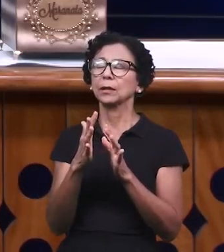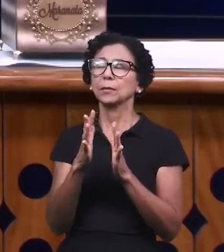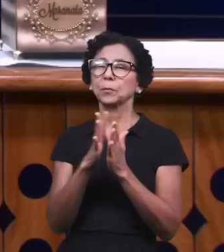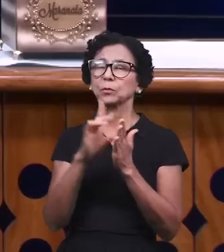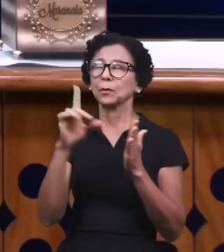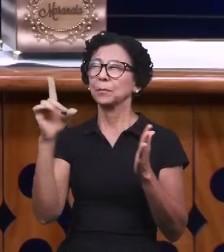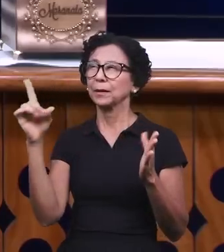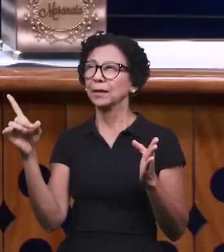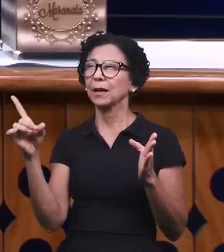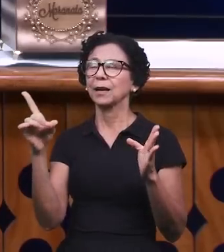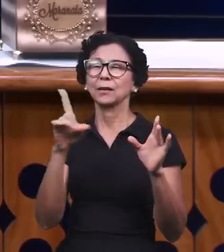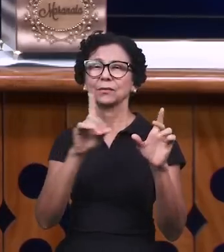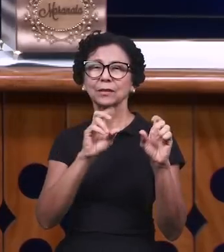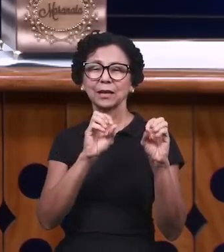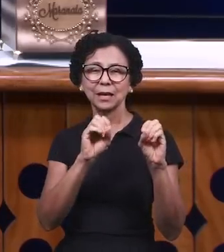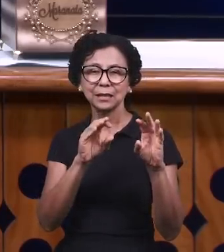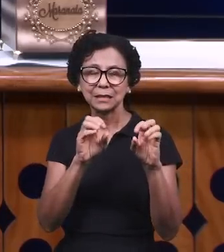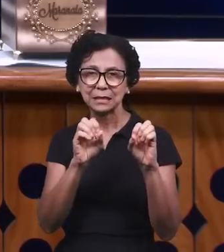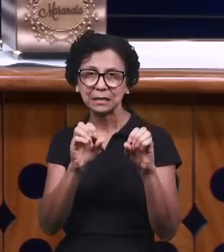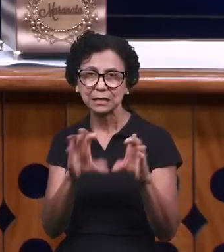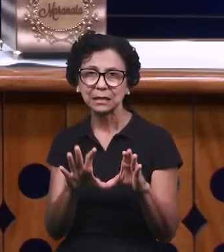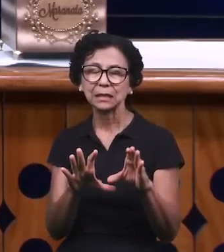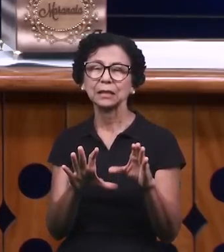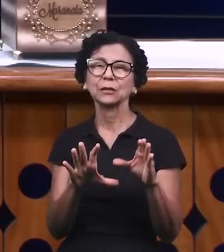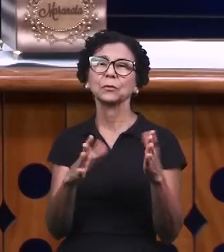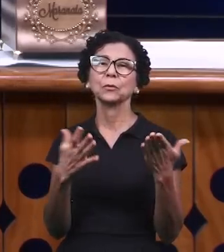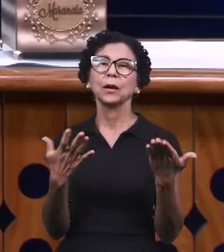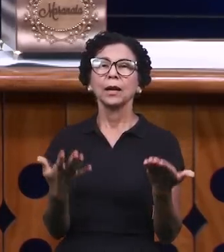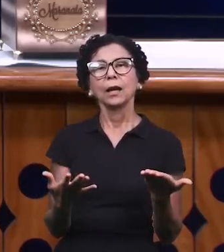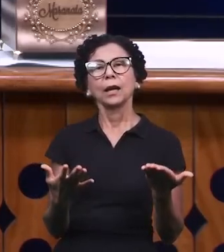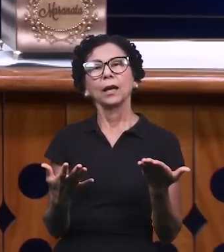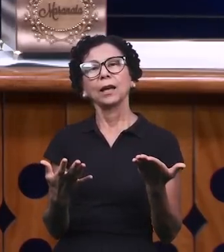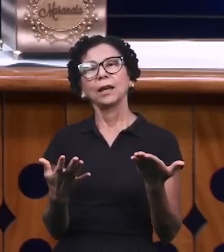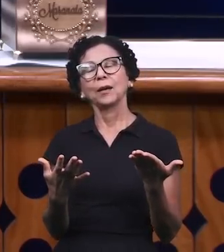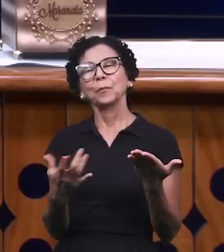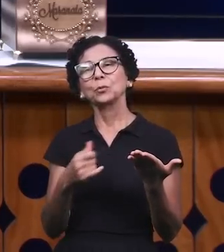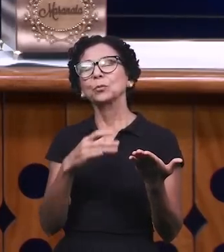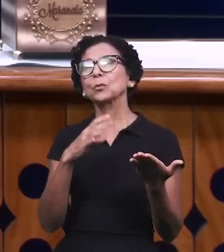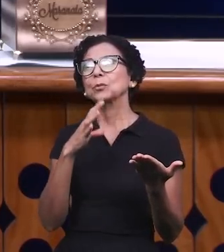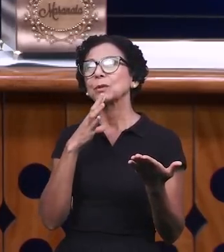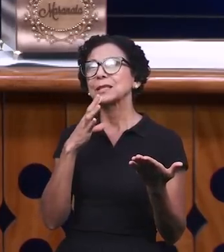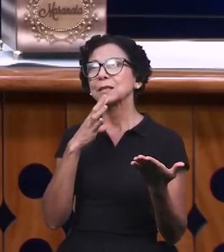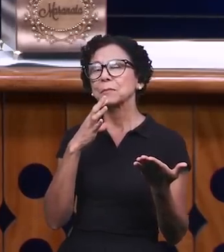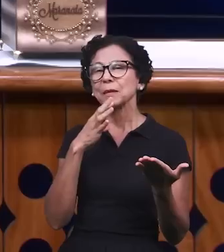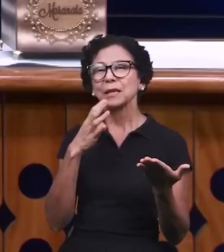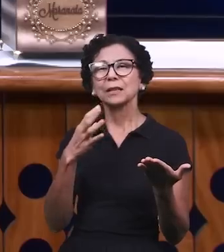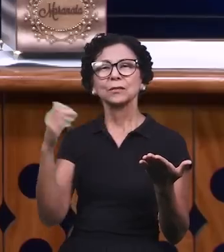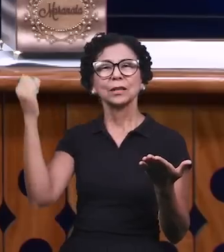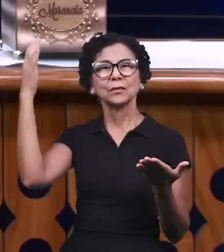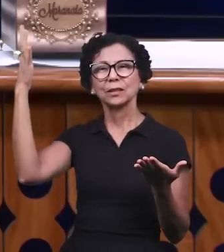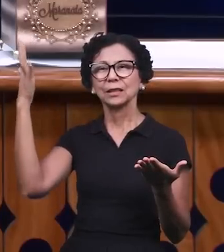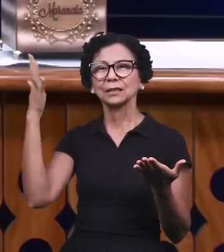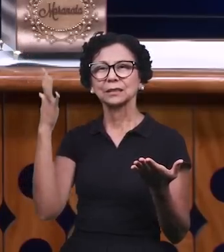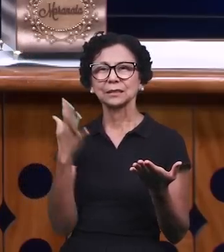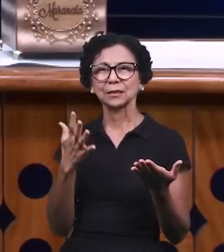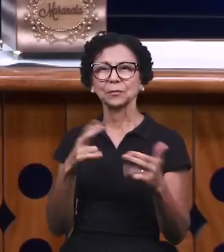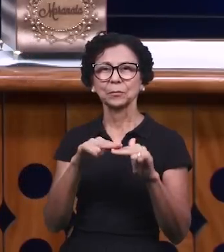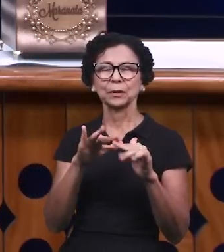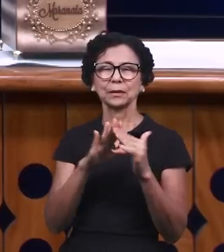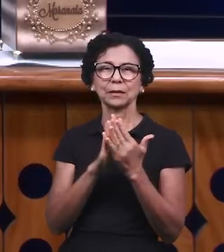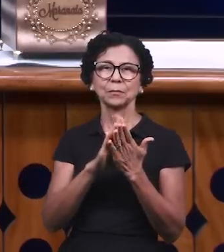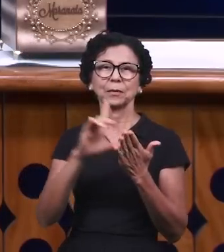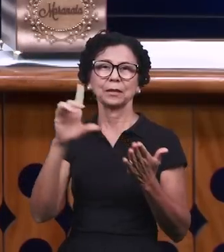Em tuas pisadas coloco os teus pés, assim bem firmados não vacilarei.